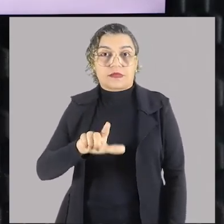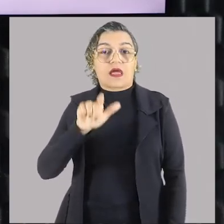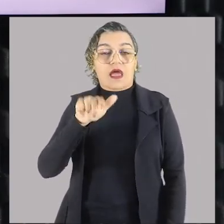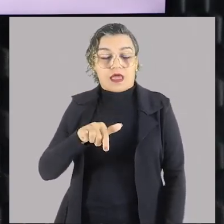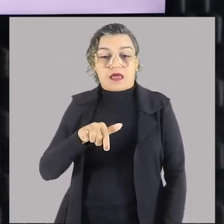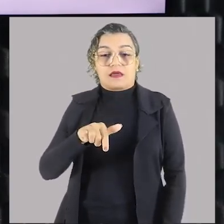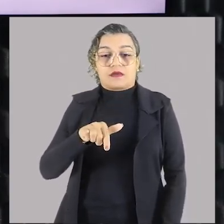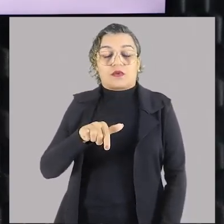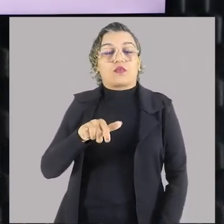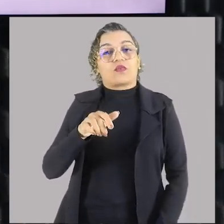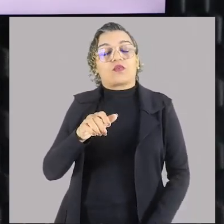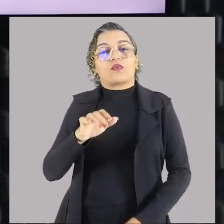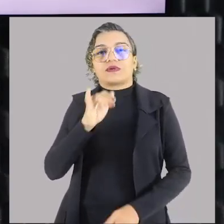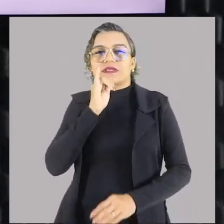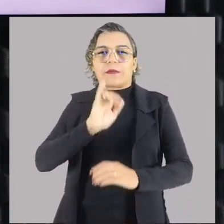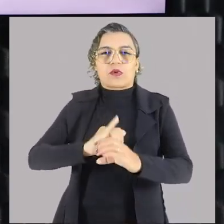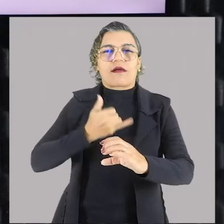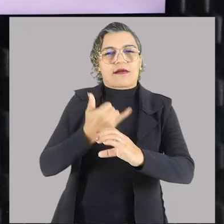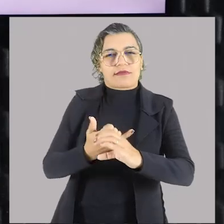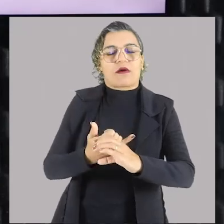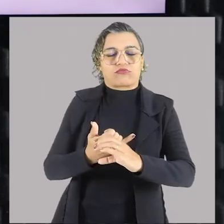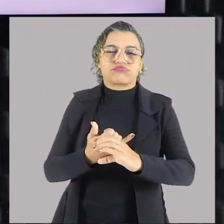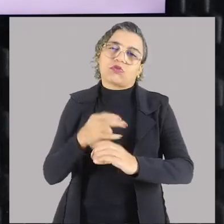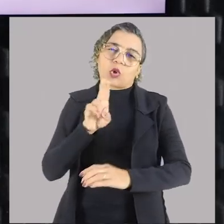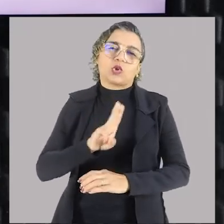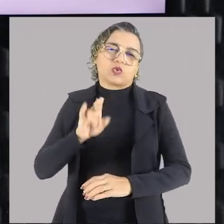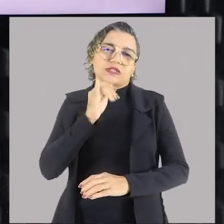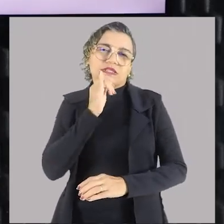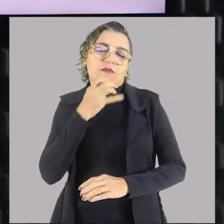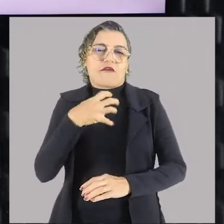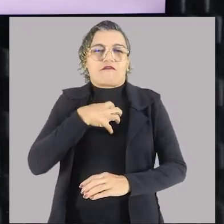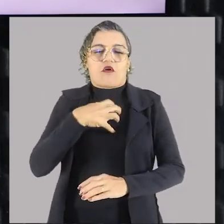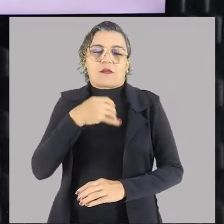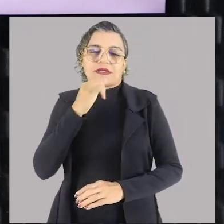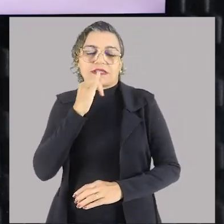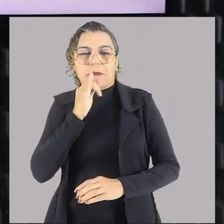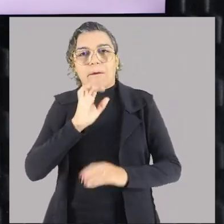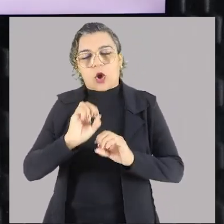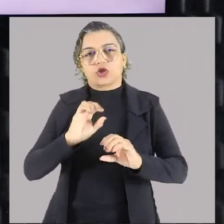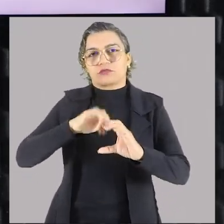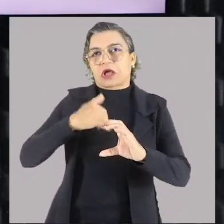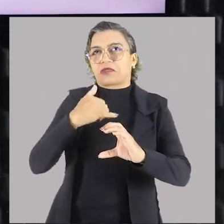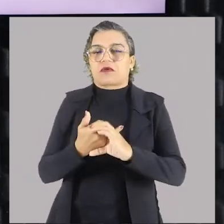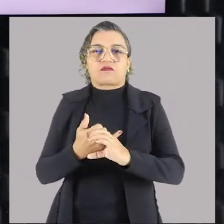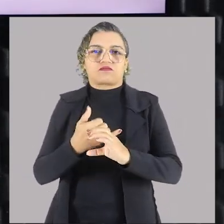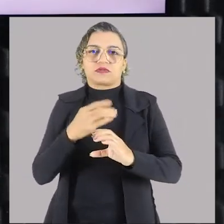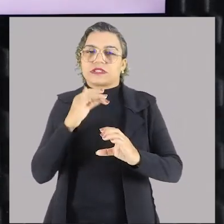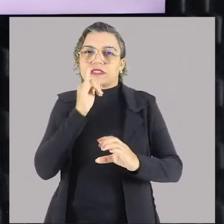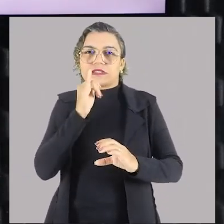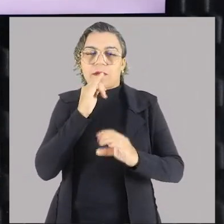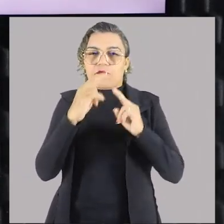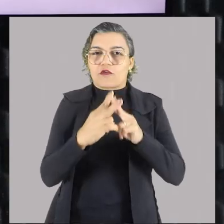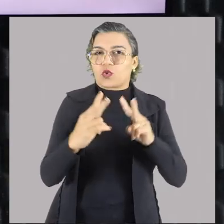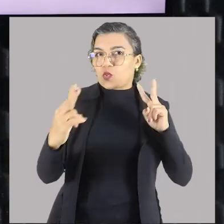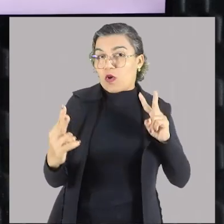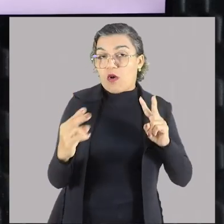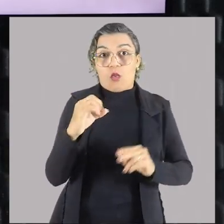essa comunicação, tá bom? Então, a gente pode estar falando, por exemplo, de um canal virtual, nós podemos estar falando, por exemplo,